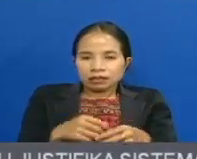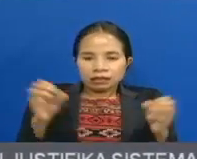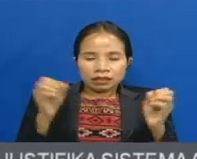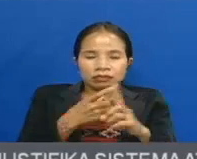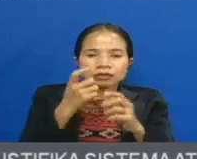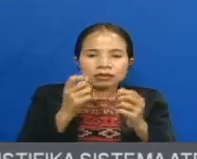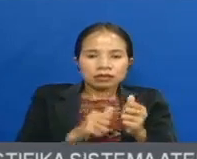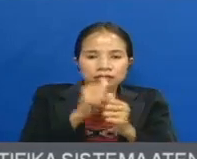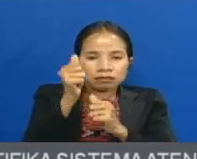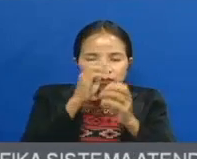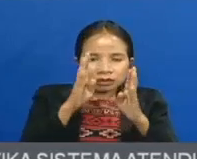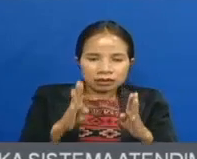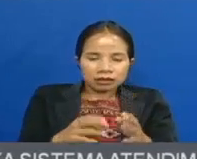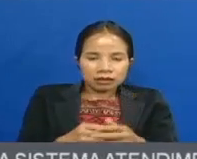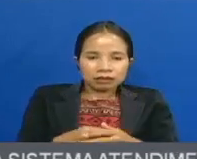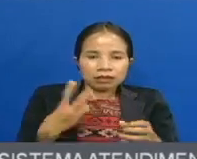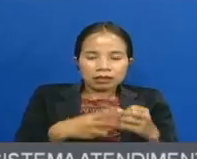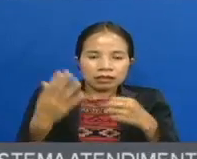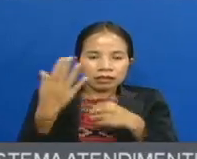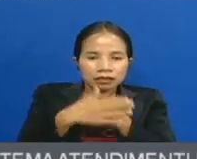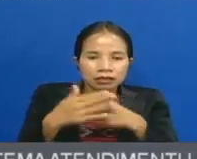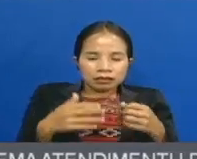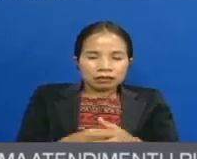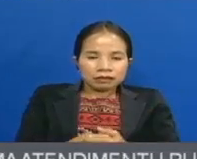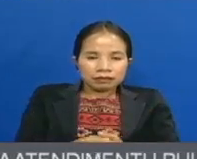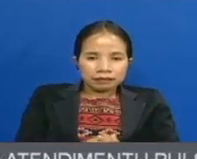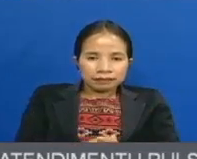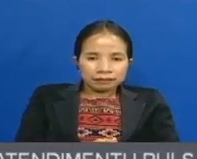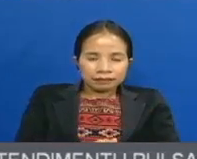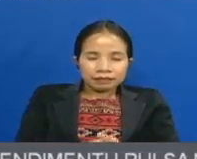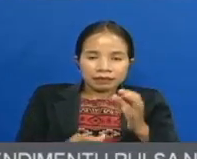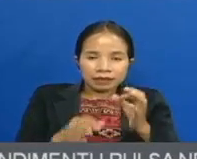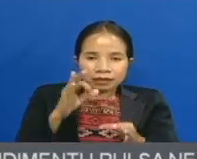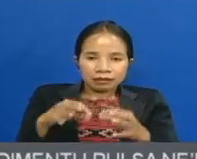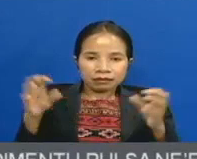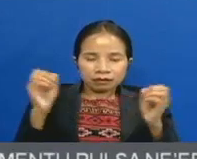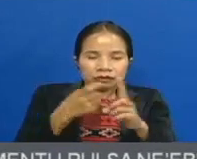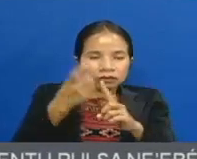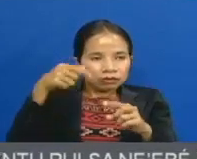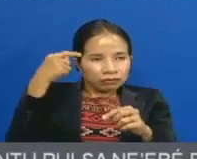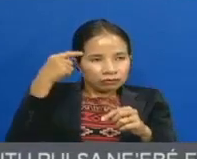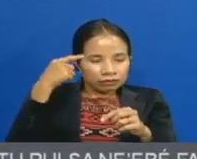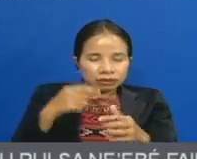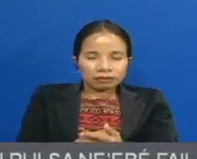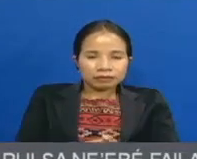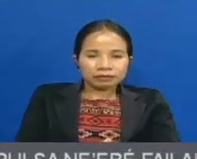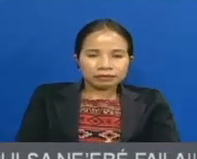pescas. Mas tem a nação e o ensame também lhe ocupará. Mesmo nem lá os posses de governo, né? A minha raça, mas a mim,